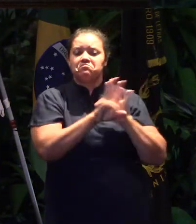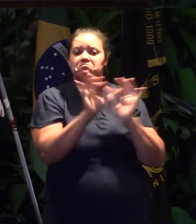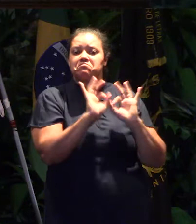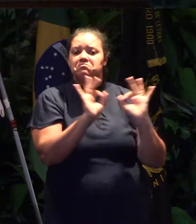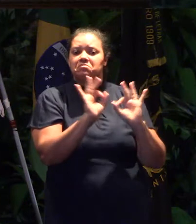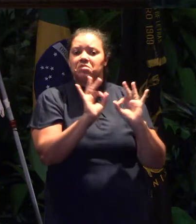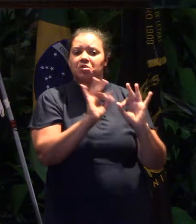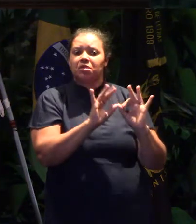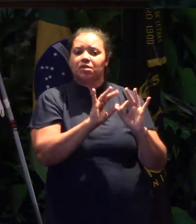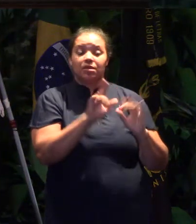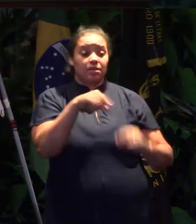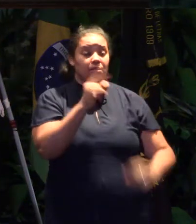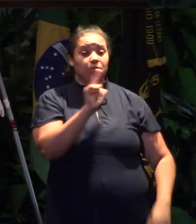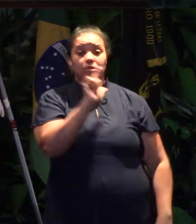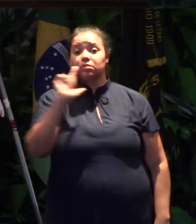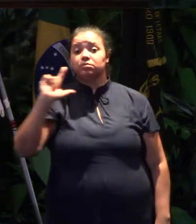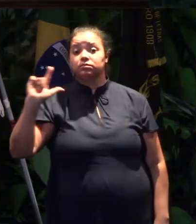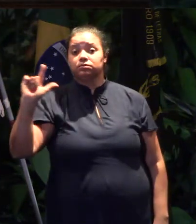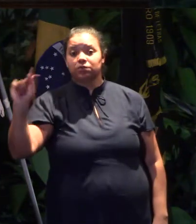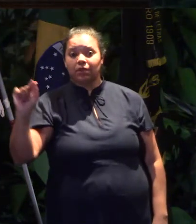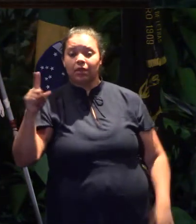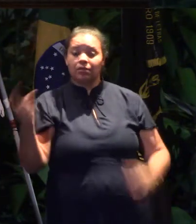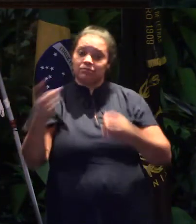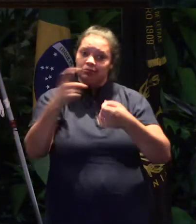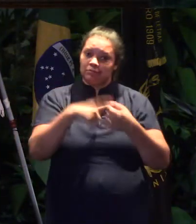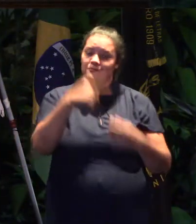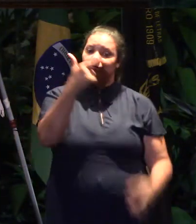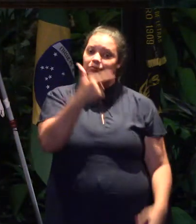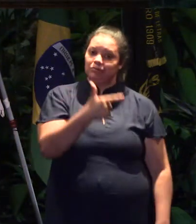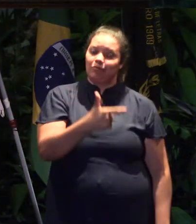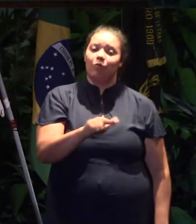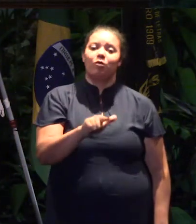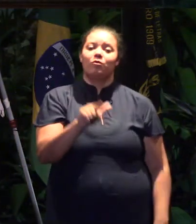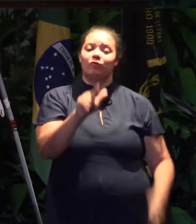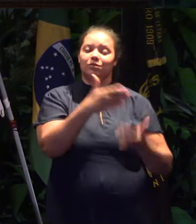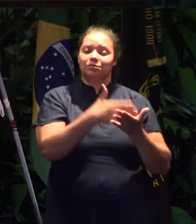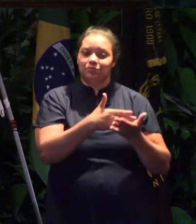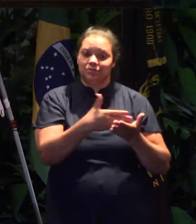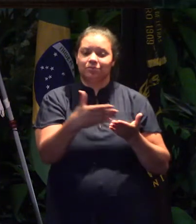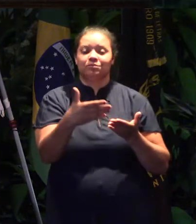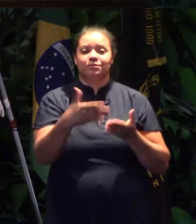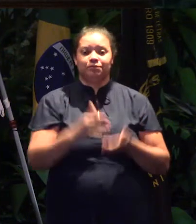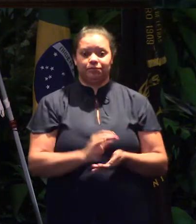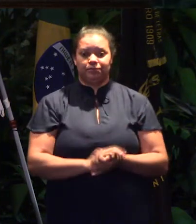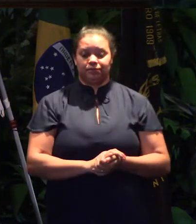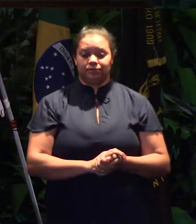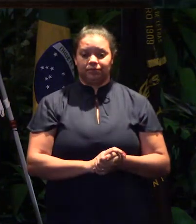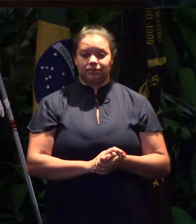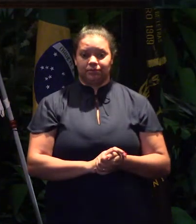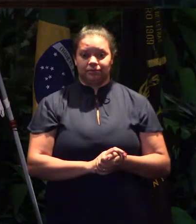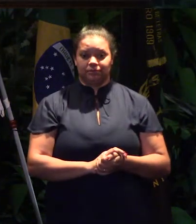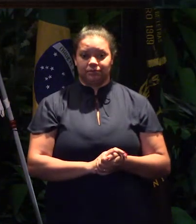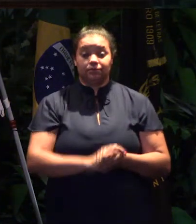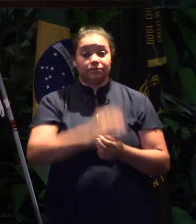depois despedia-se formalmente para regressar no dia seguinte e começar tudo de novo. Era